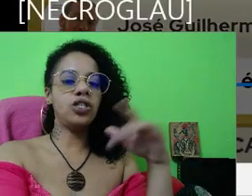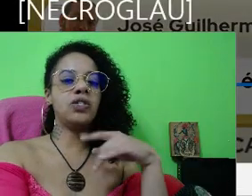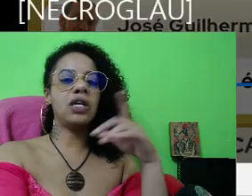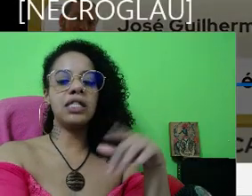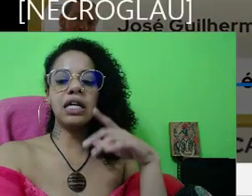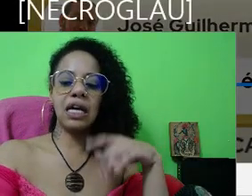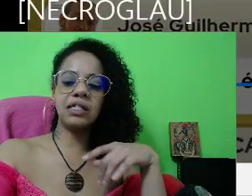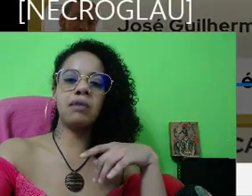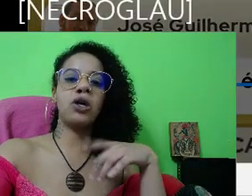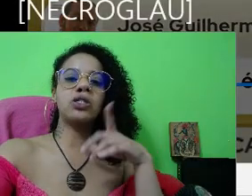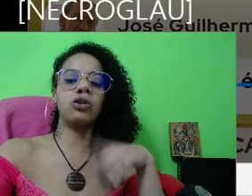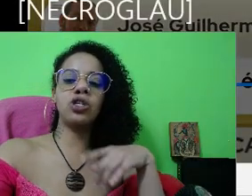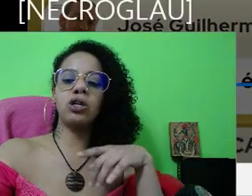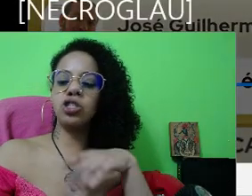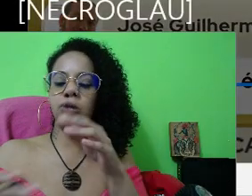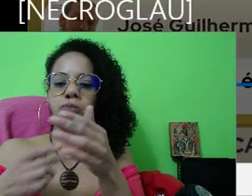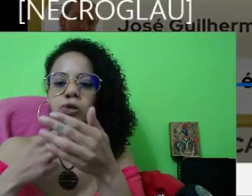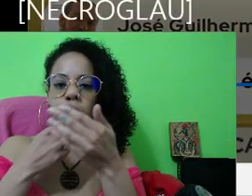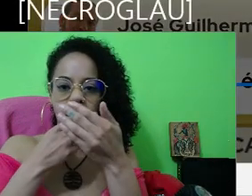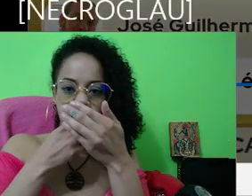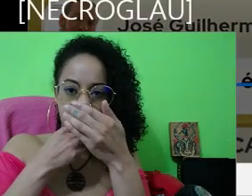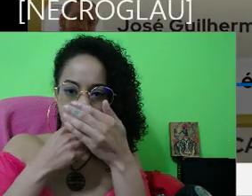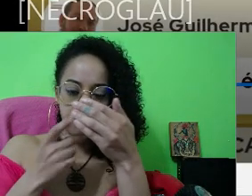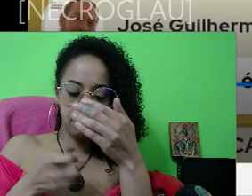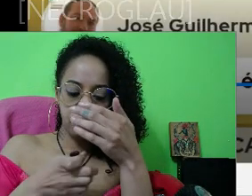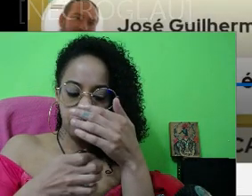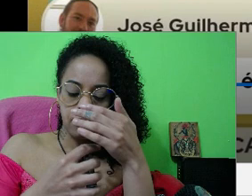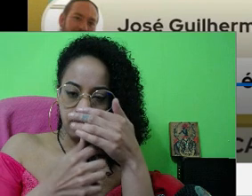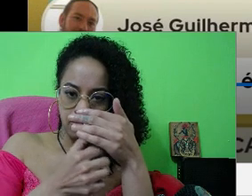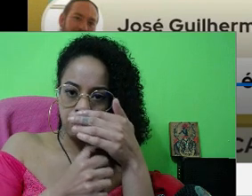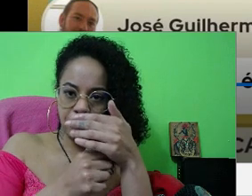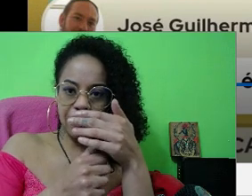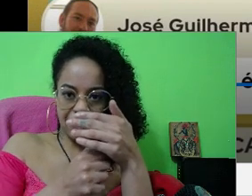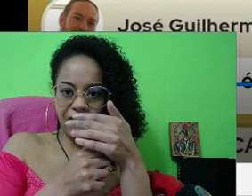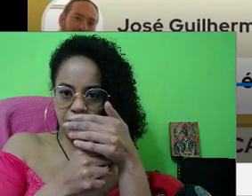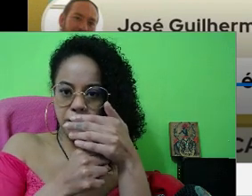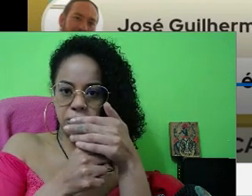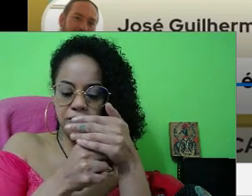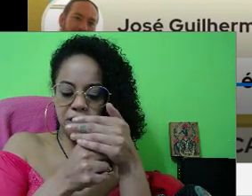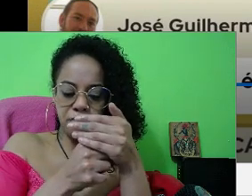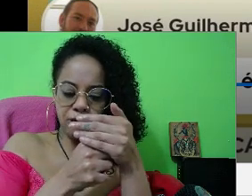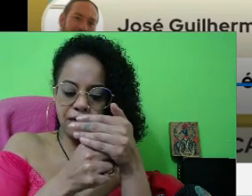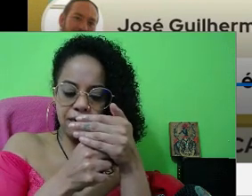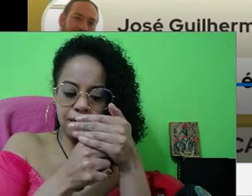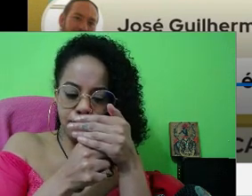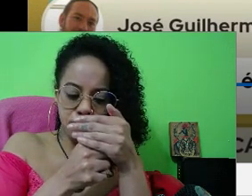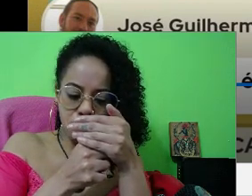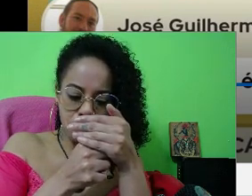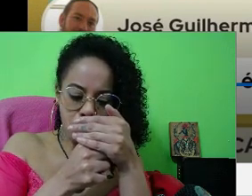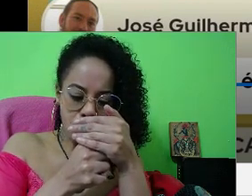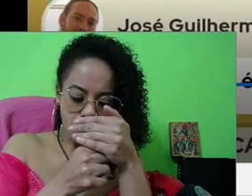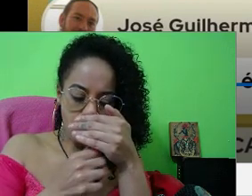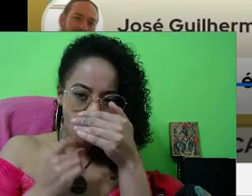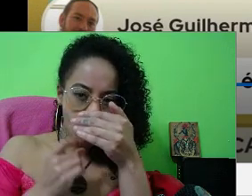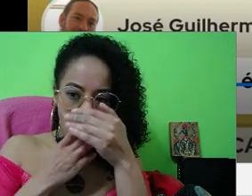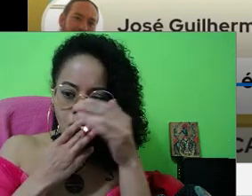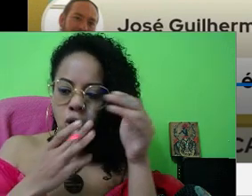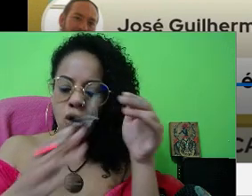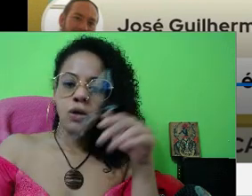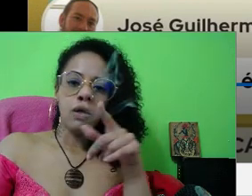a desonesta quer que você mostre onde que eu te chamei de bolsonarista você tá falando que eu te chamei de bolsonarista